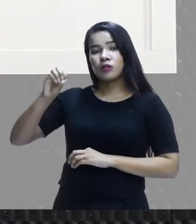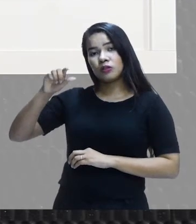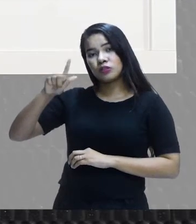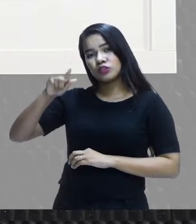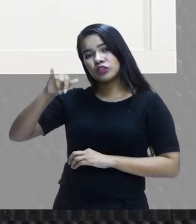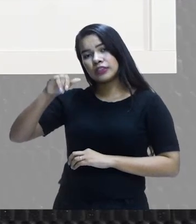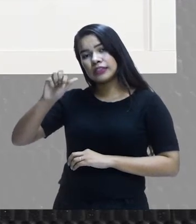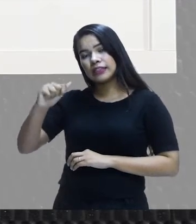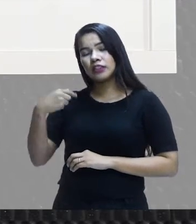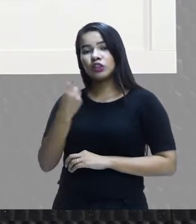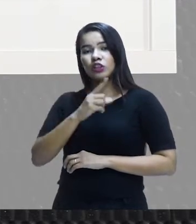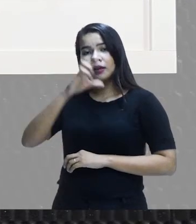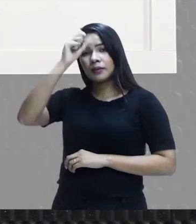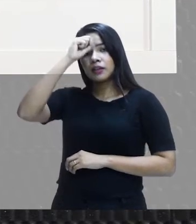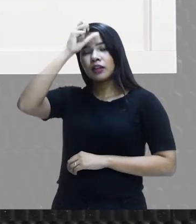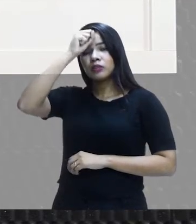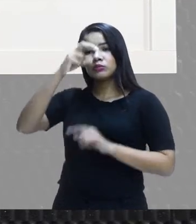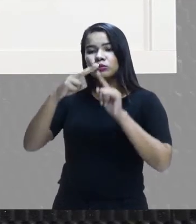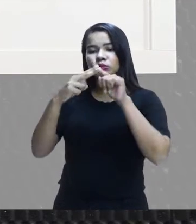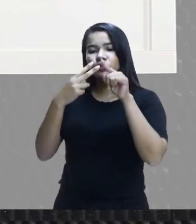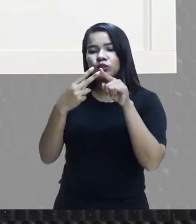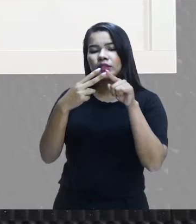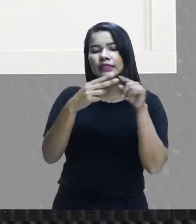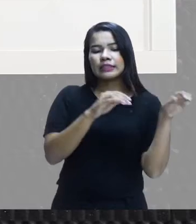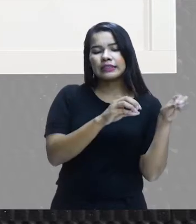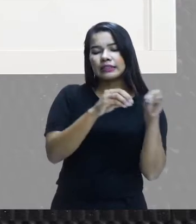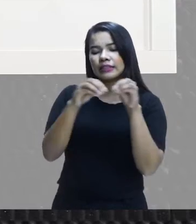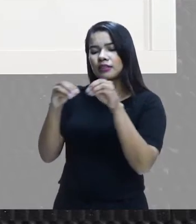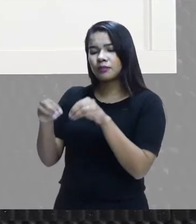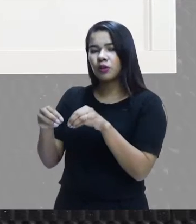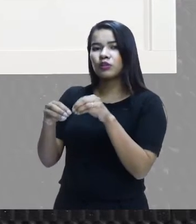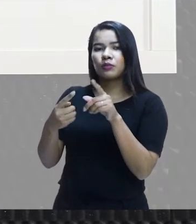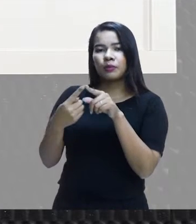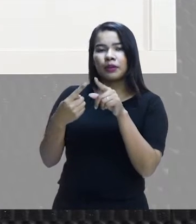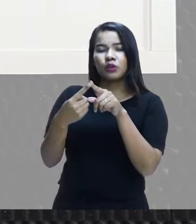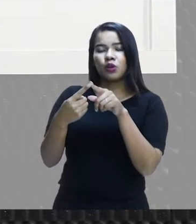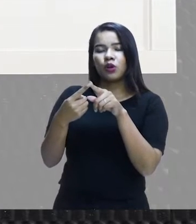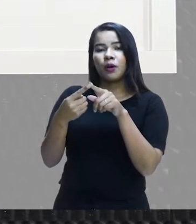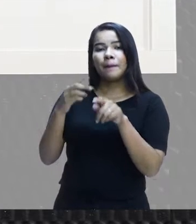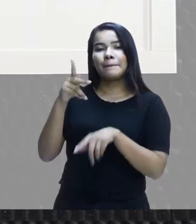aprende 2 tipos de transporte. O transporte passivo, que é aquele onde